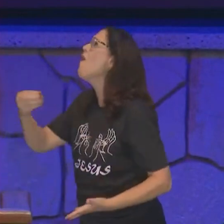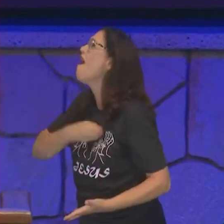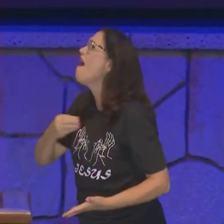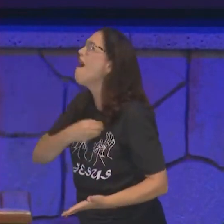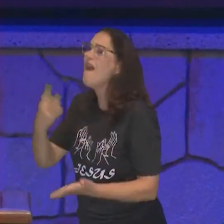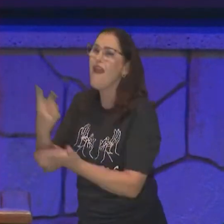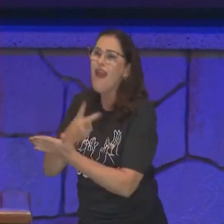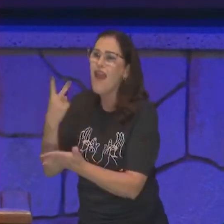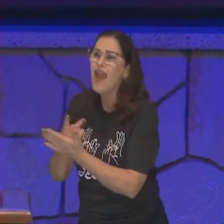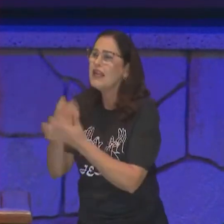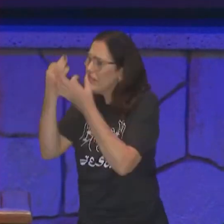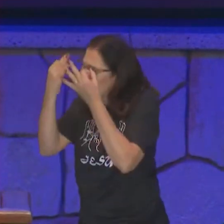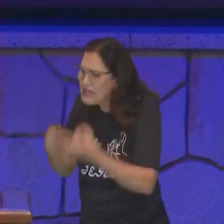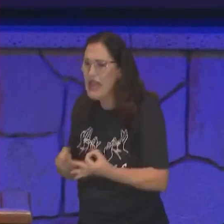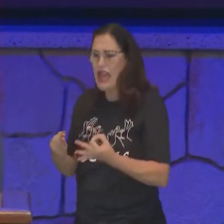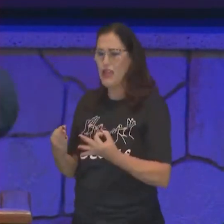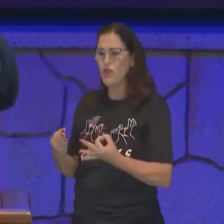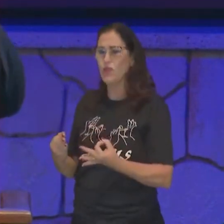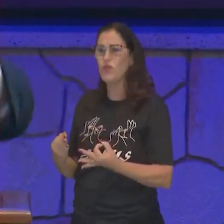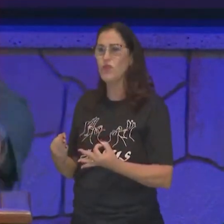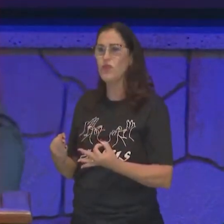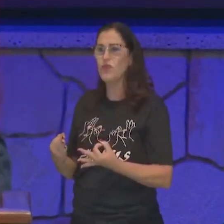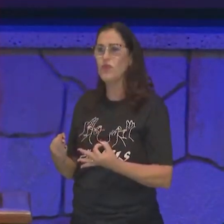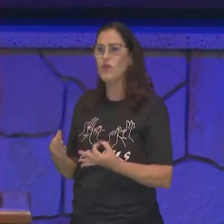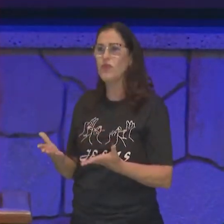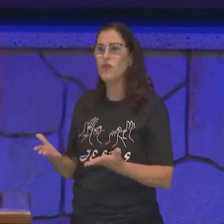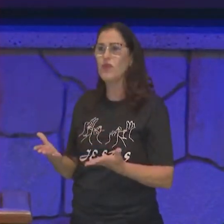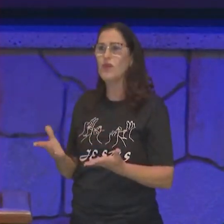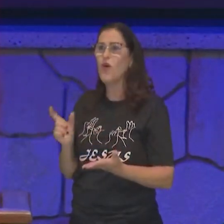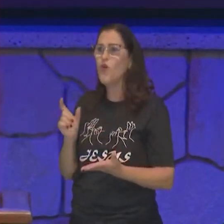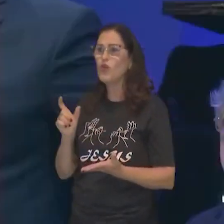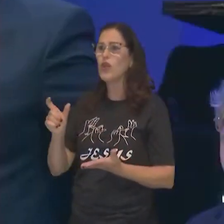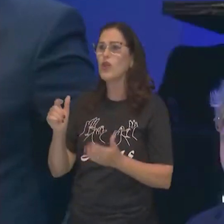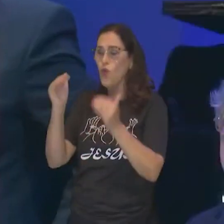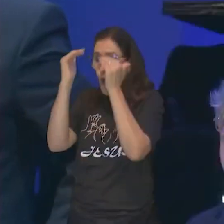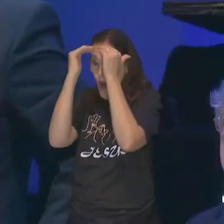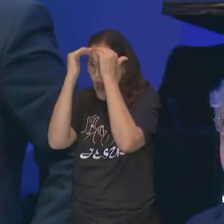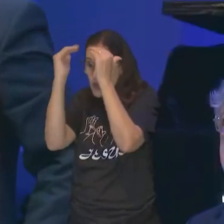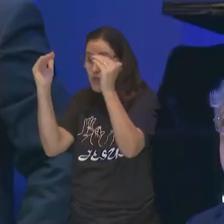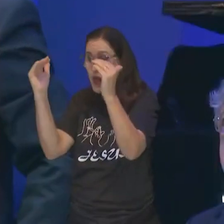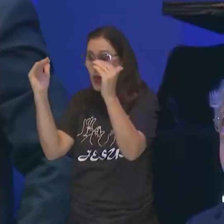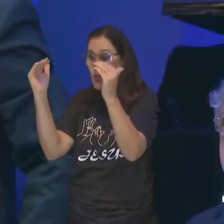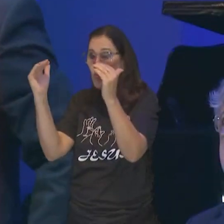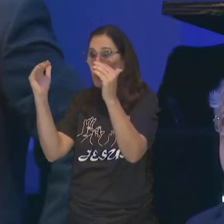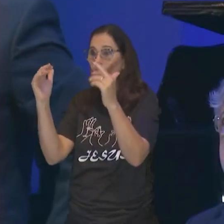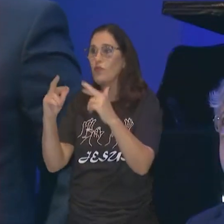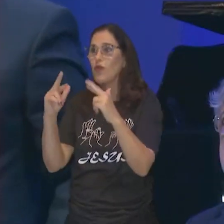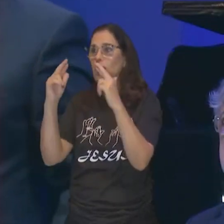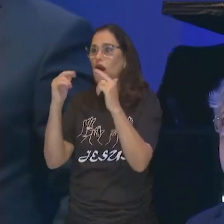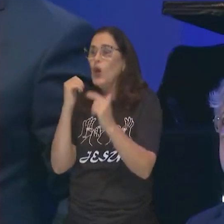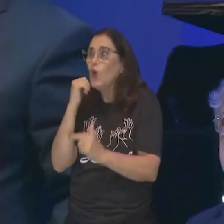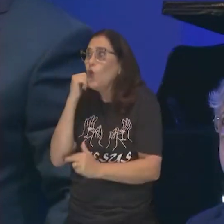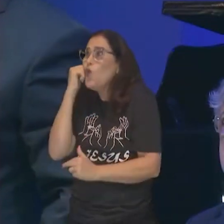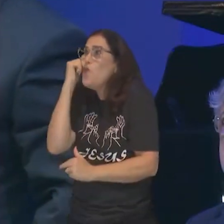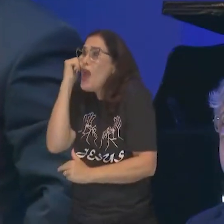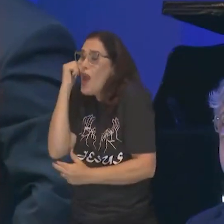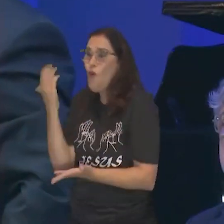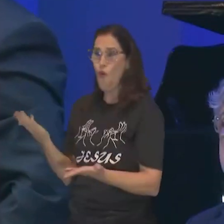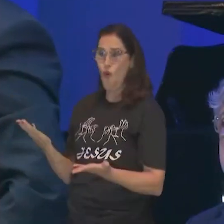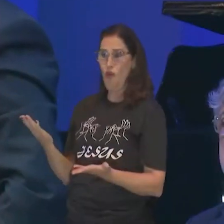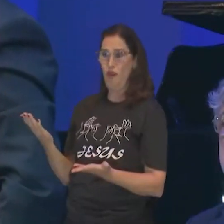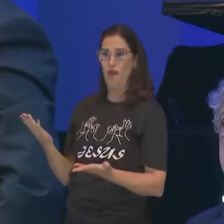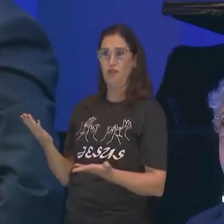com honestidade. E me permitam o termo, com todo respeito, com vergonha na cara, meu